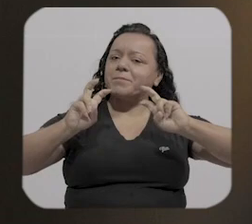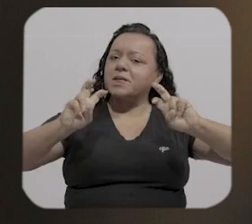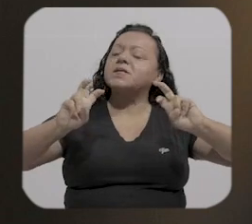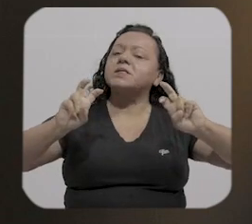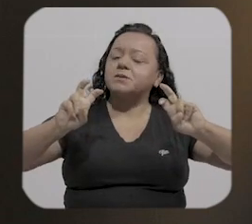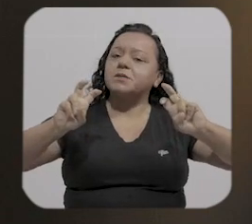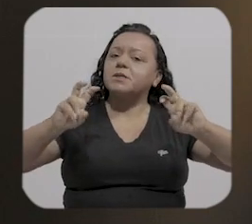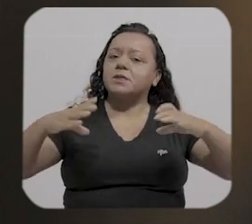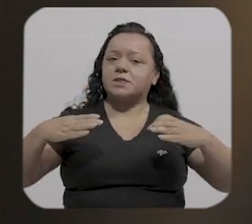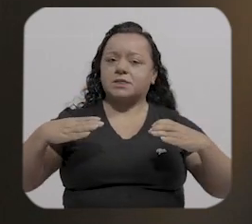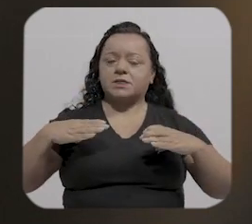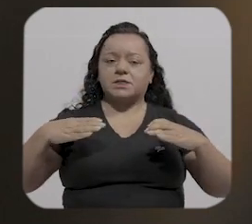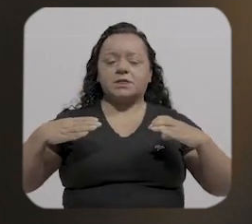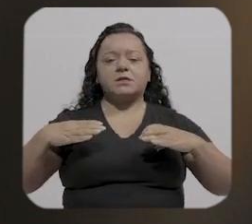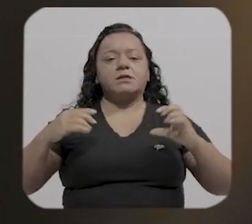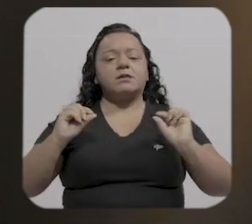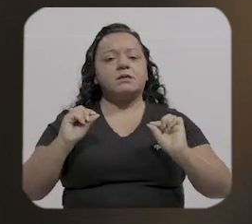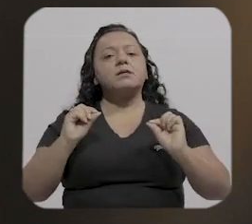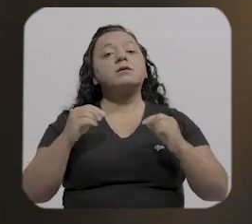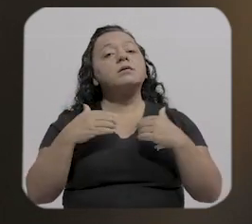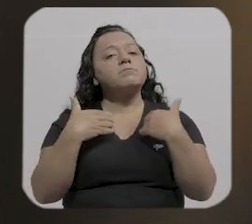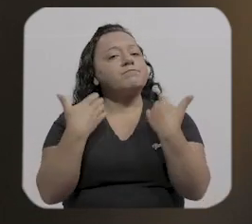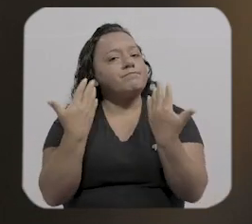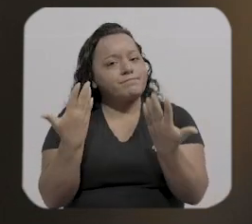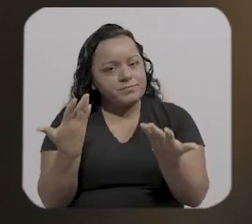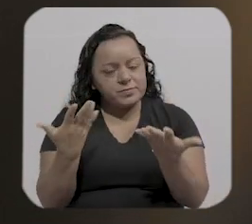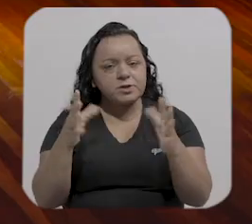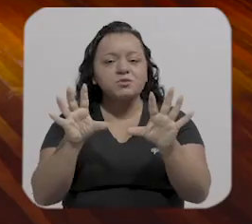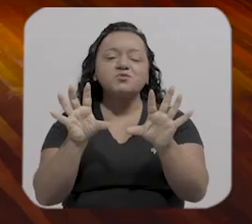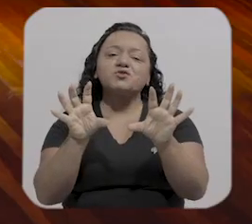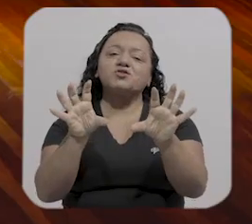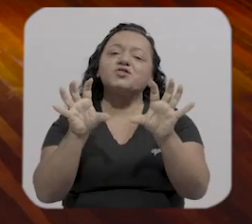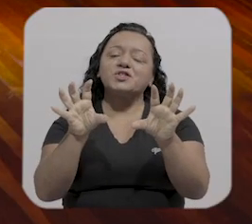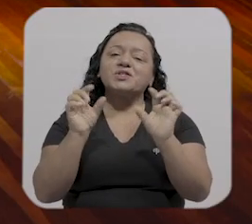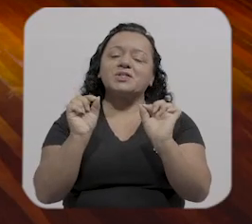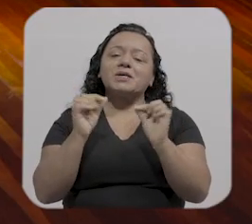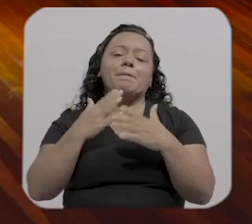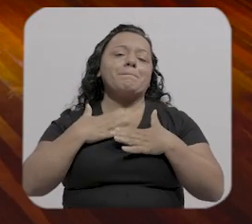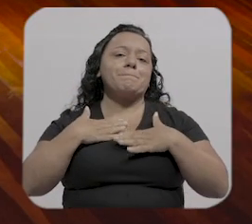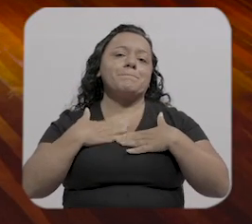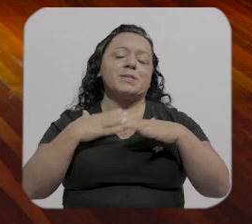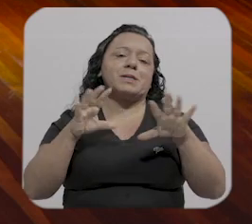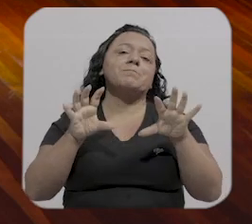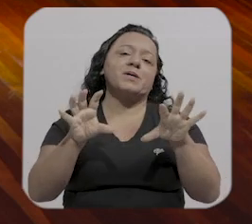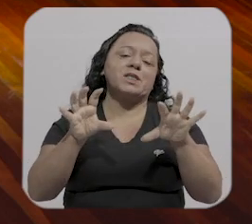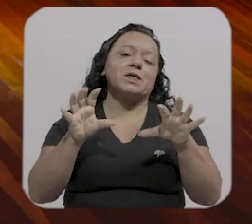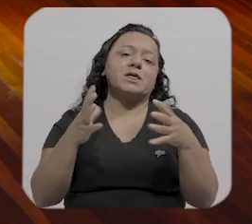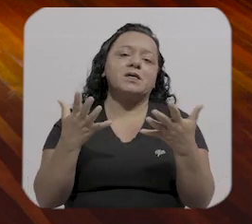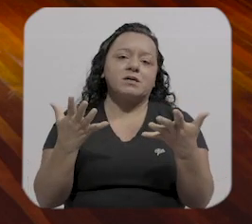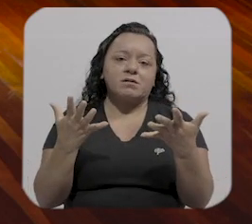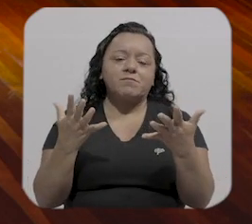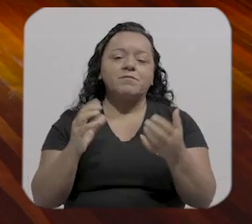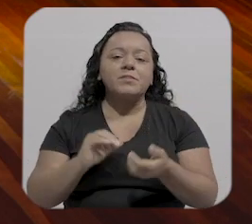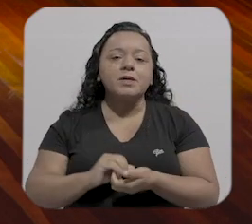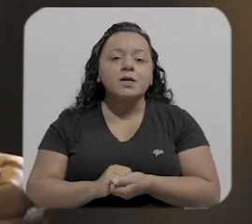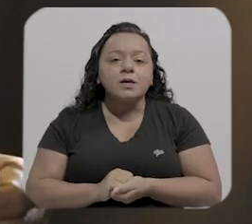Já começava a perceber a cidade, assim, de minha maneira,